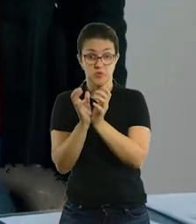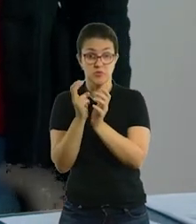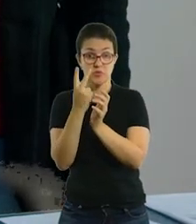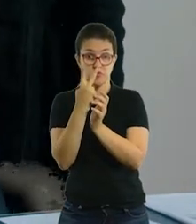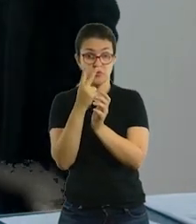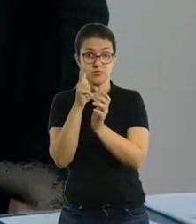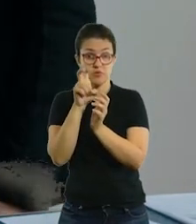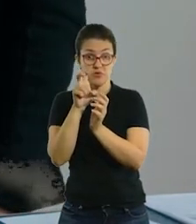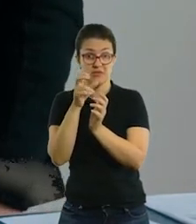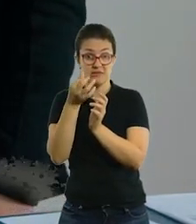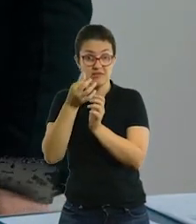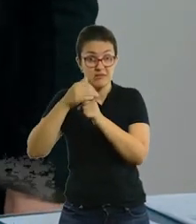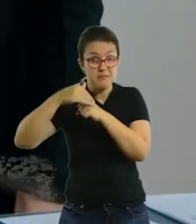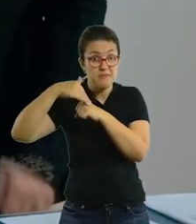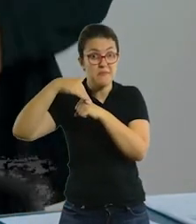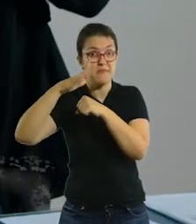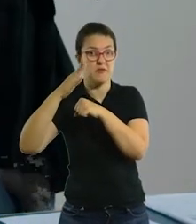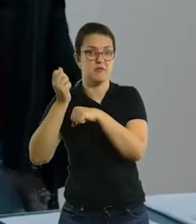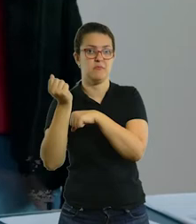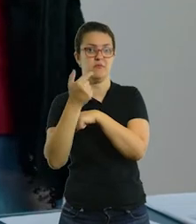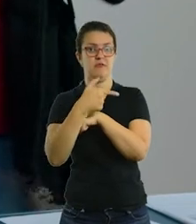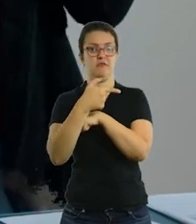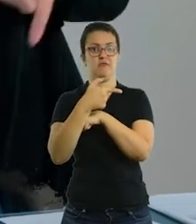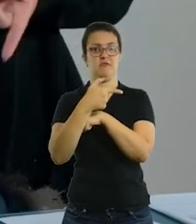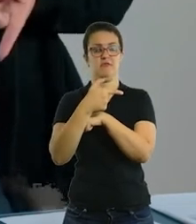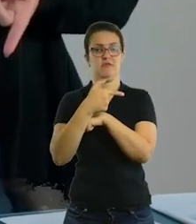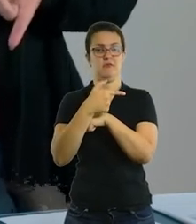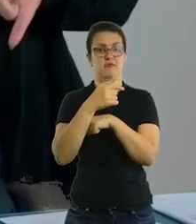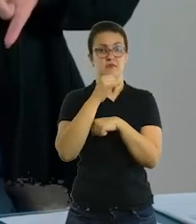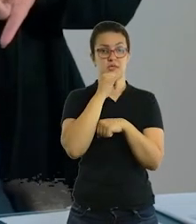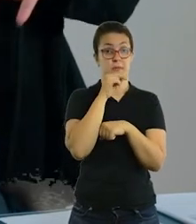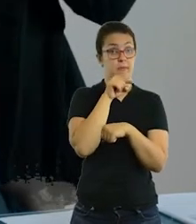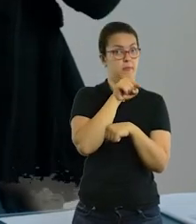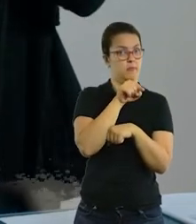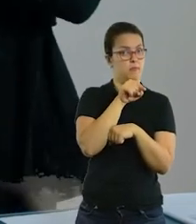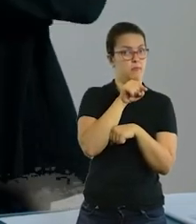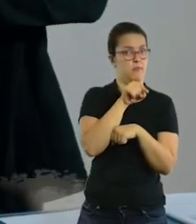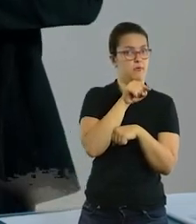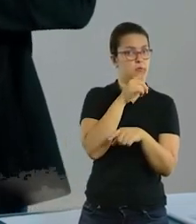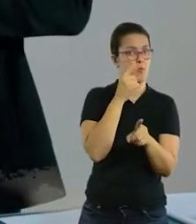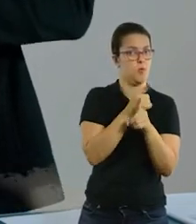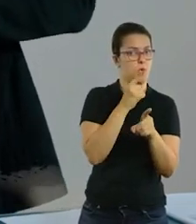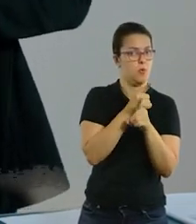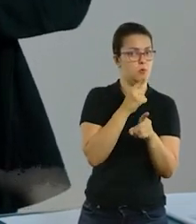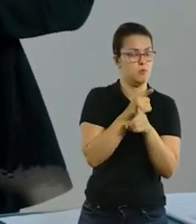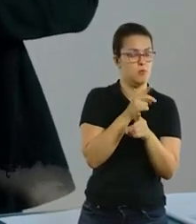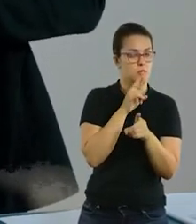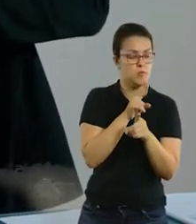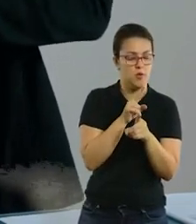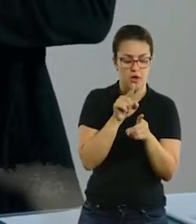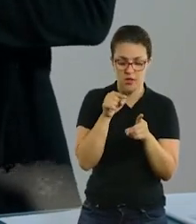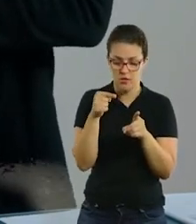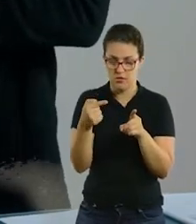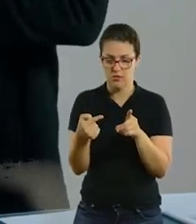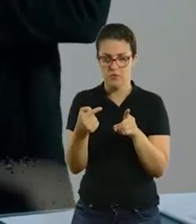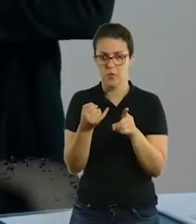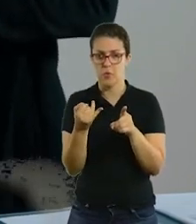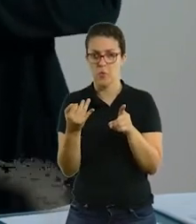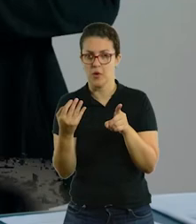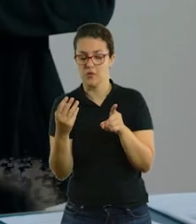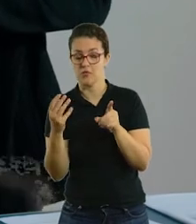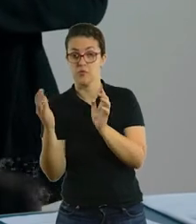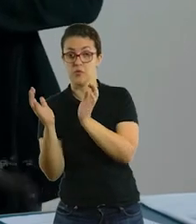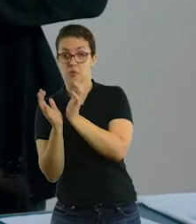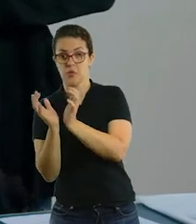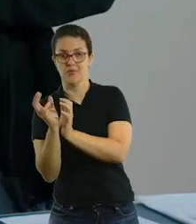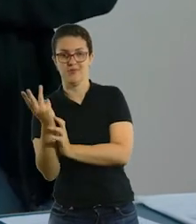no segundo ele tem 256 a mais do que no primeiro. Então, primeiro eu tenho que resolver essa parte para depois eu conseguir